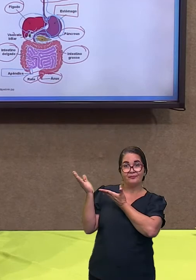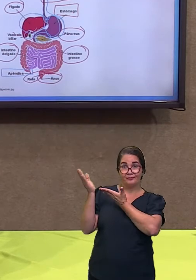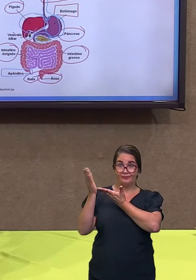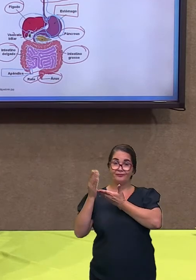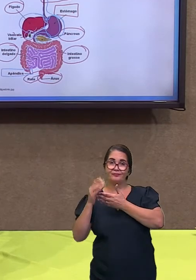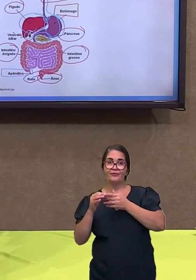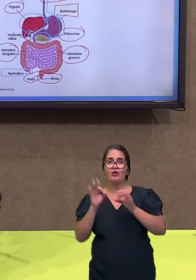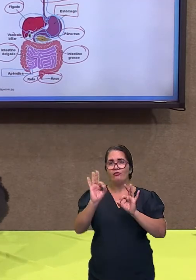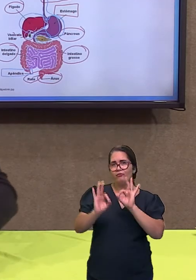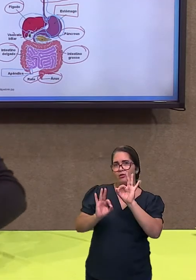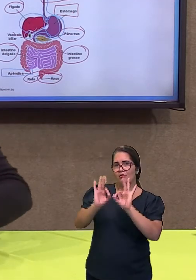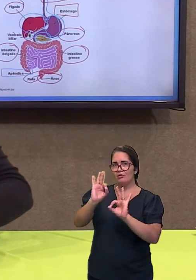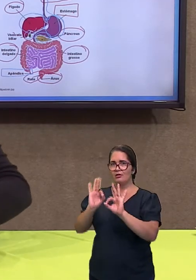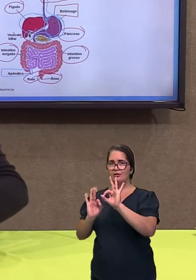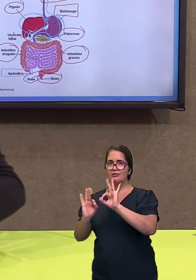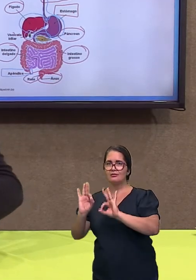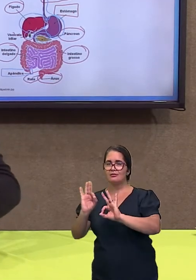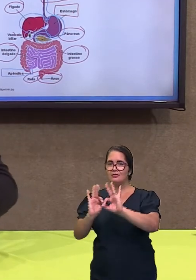Aqui.